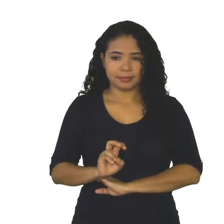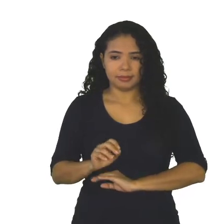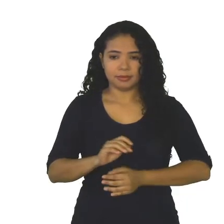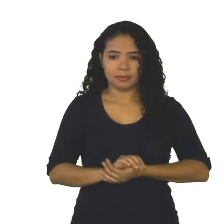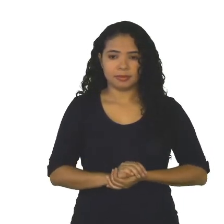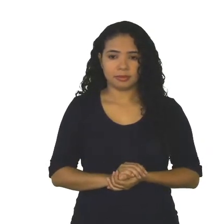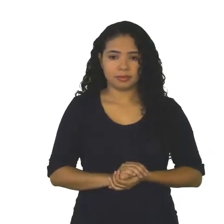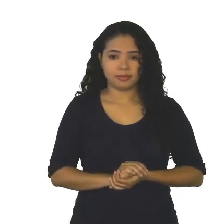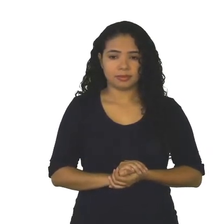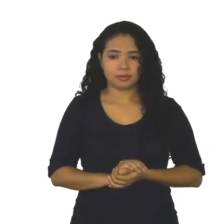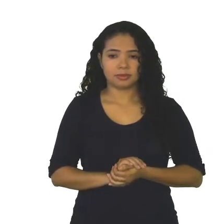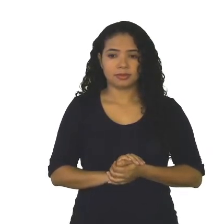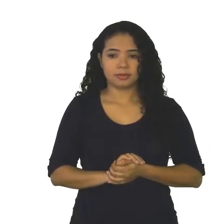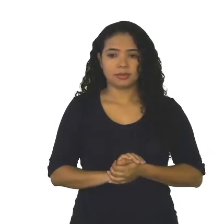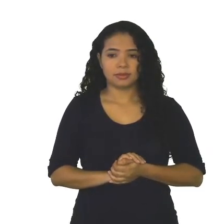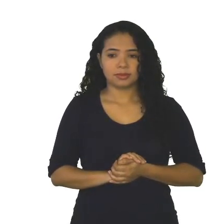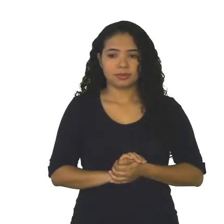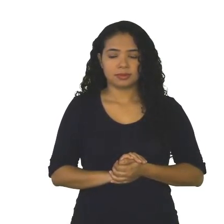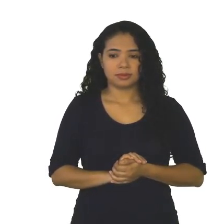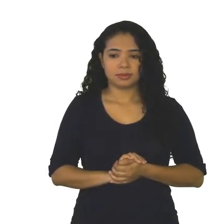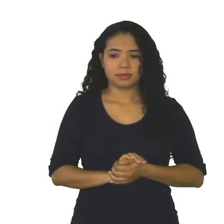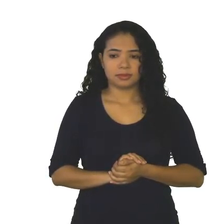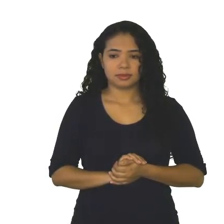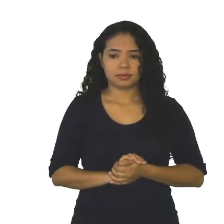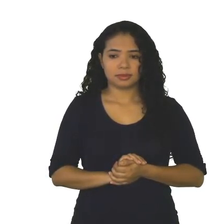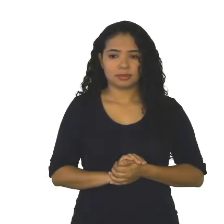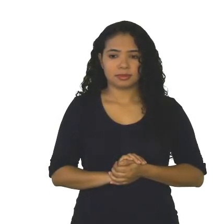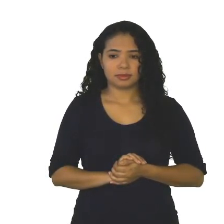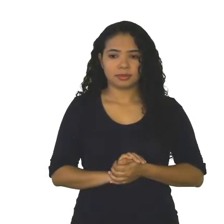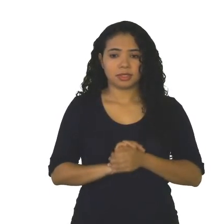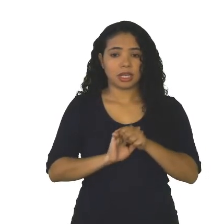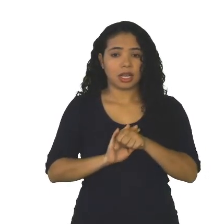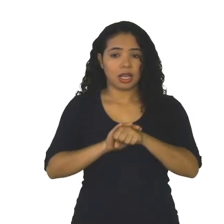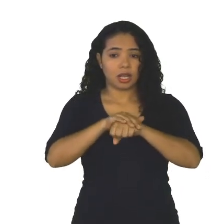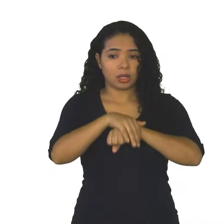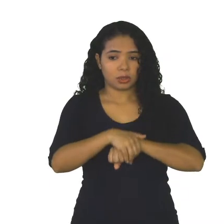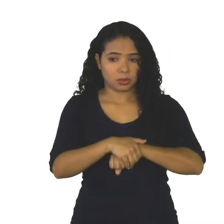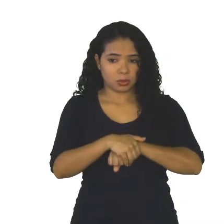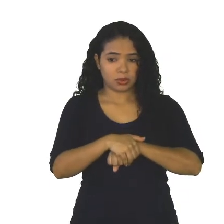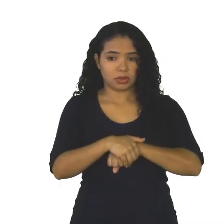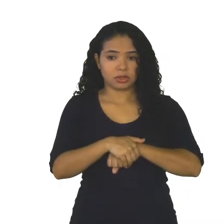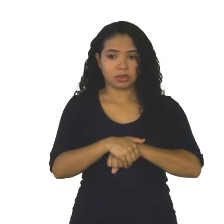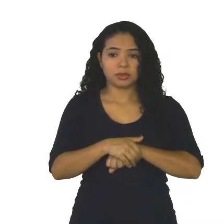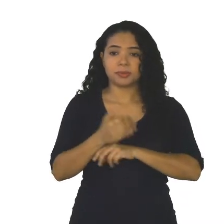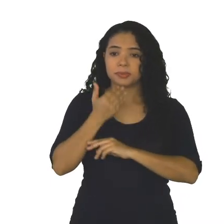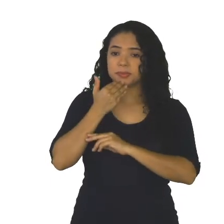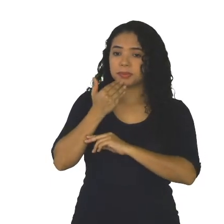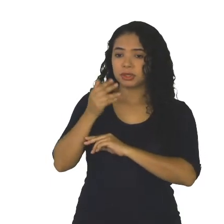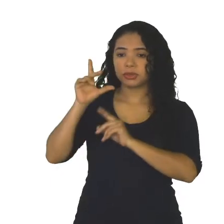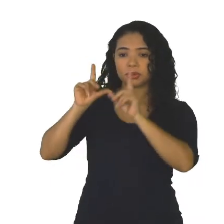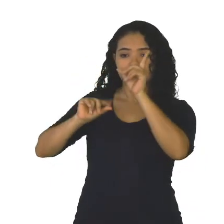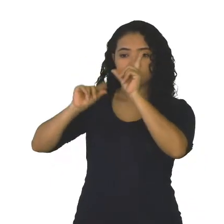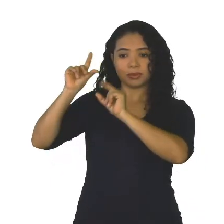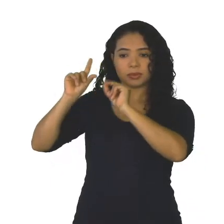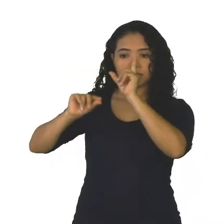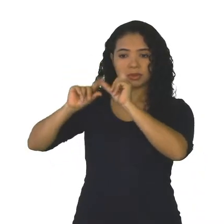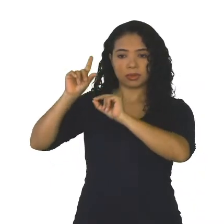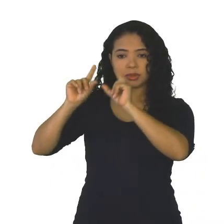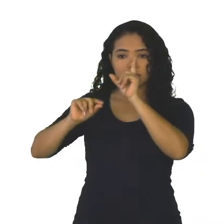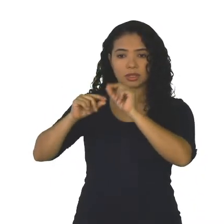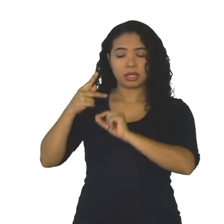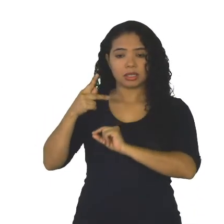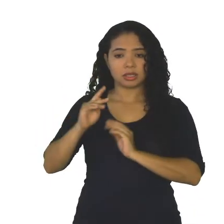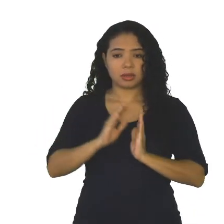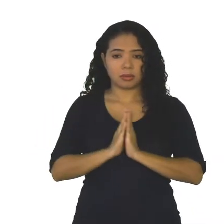abre aspas, outro trecho da história. À noite, pediu para as estrelas que seu